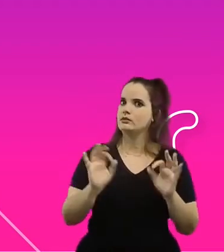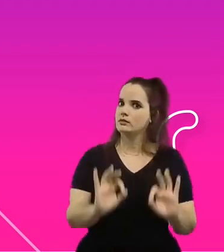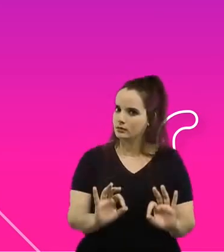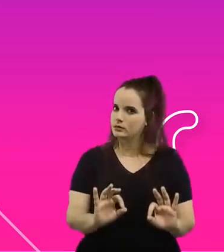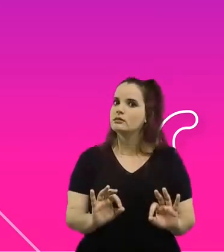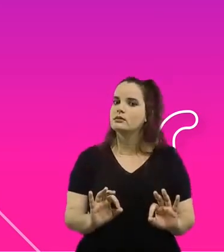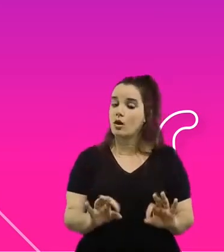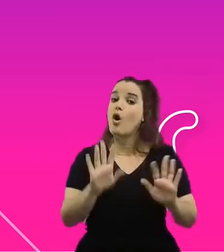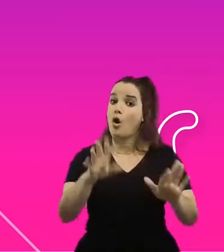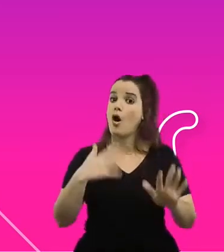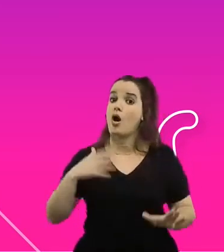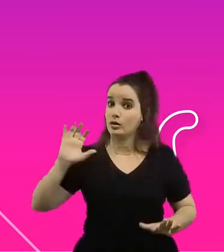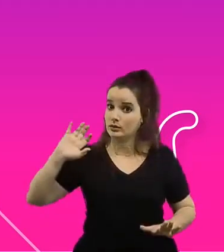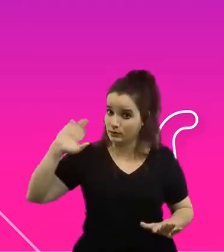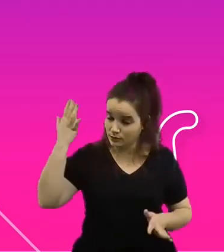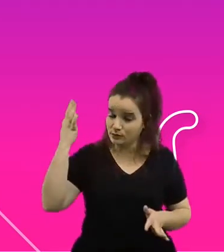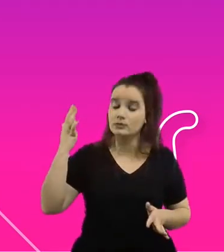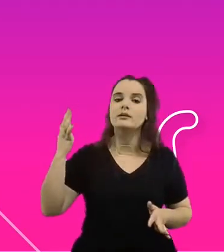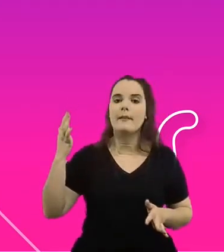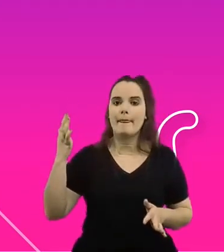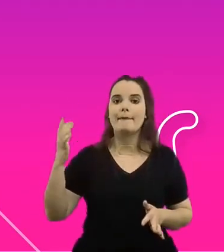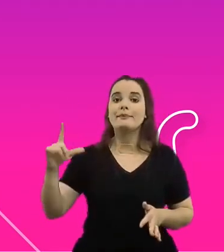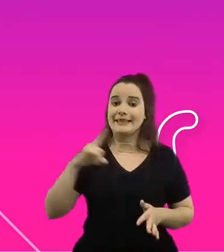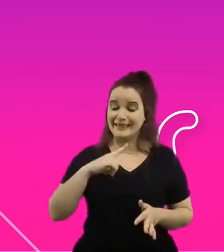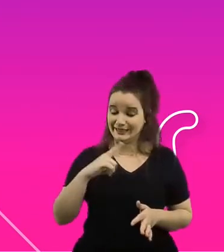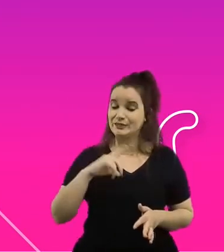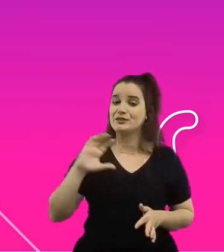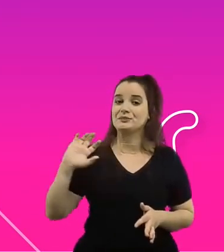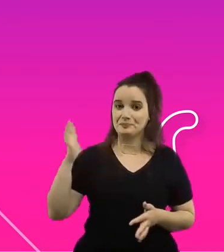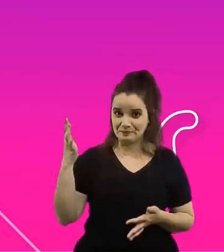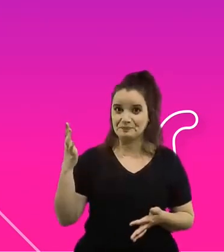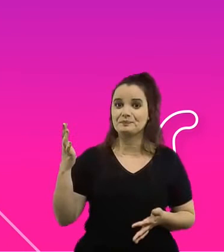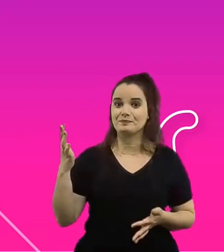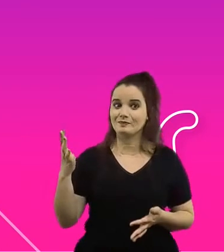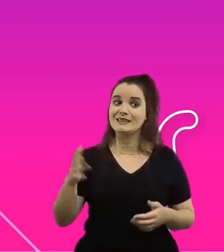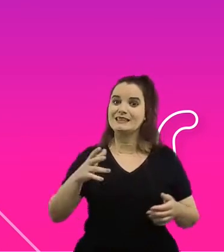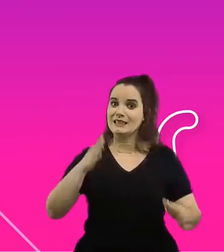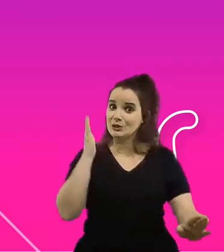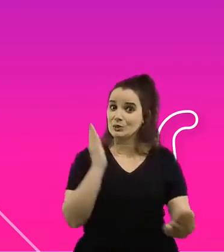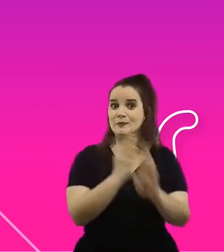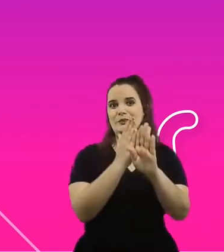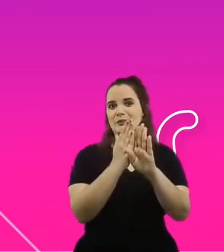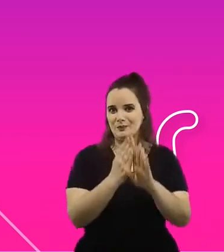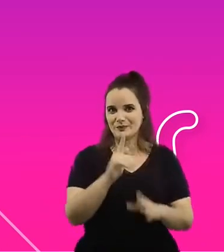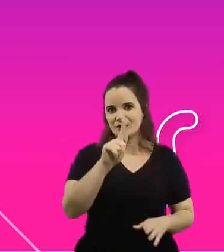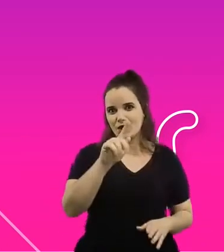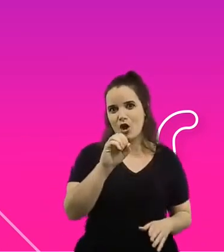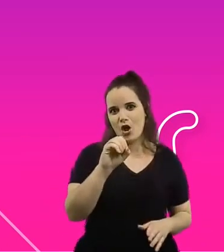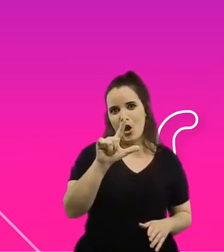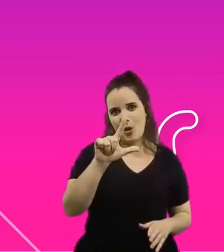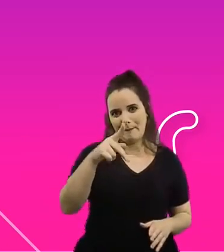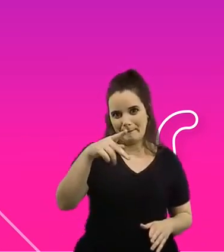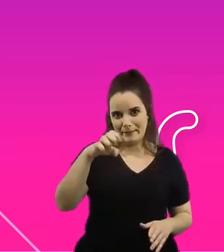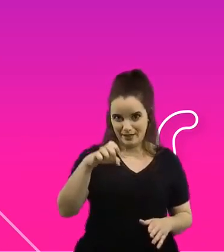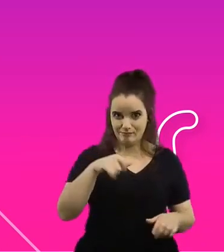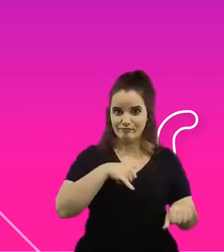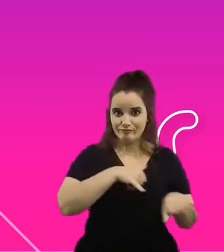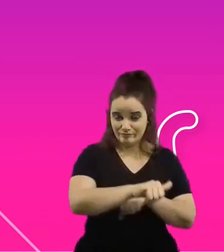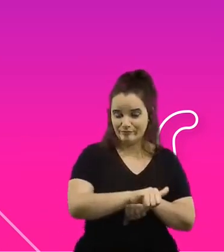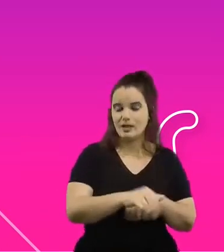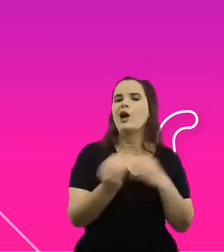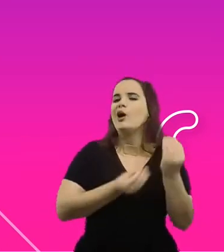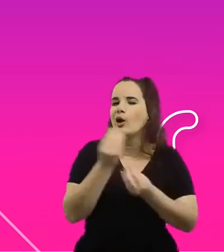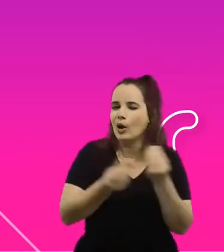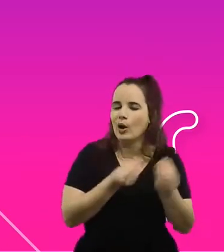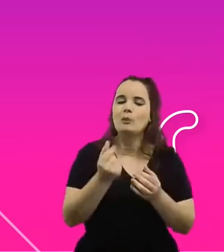teve um golpe que a gente detectou recentemente, que basicamente o funcionamento era o seguinte: se